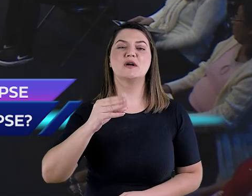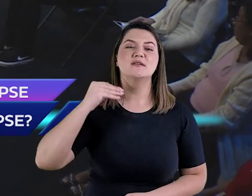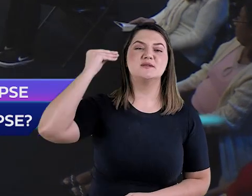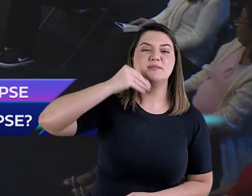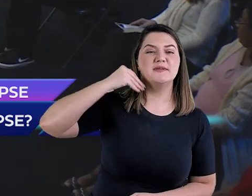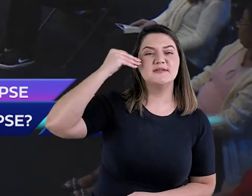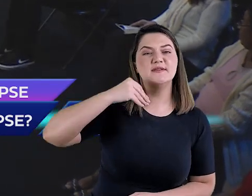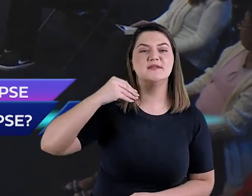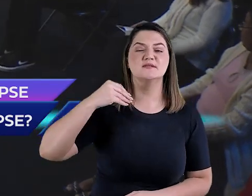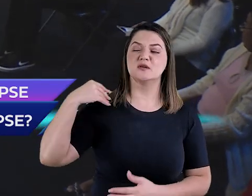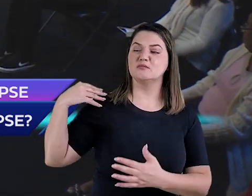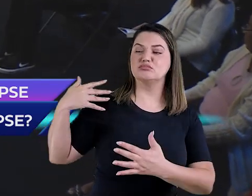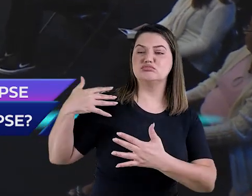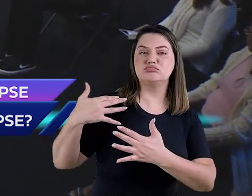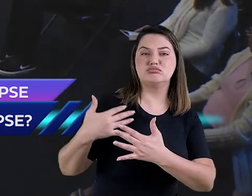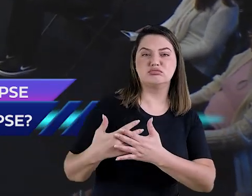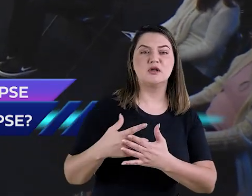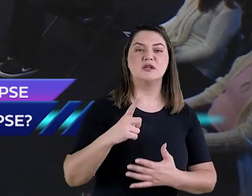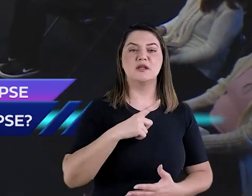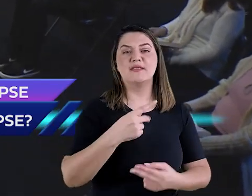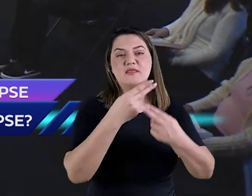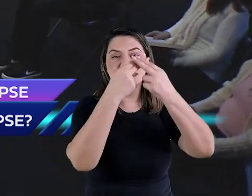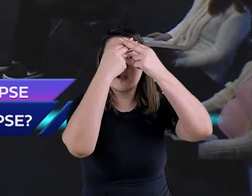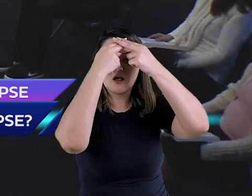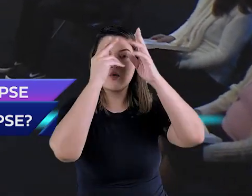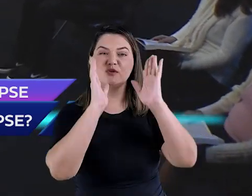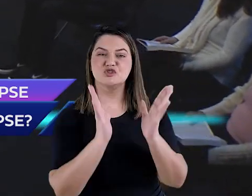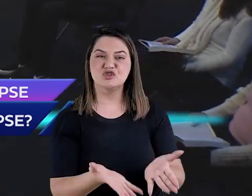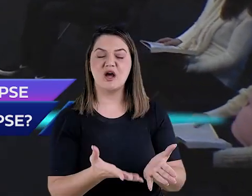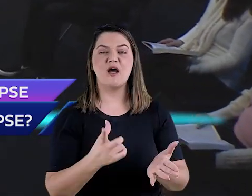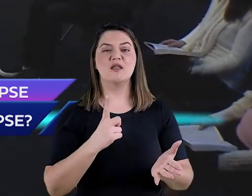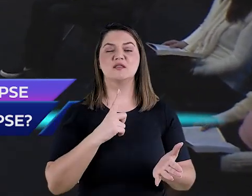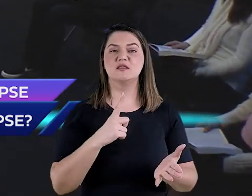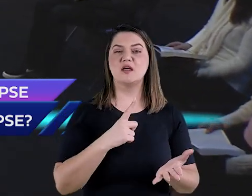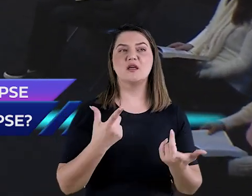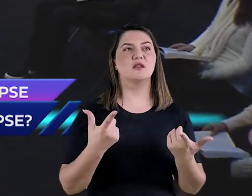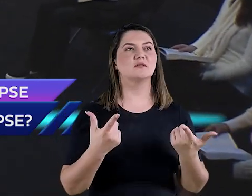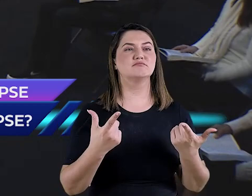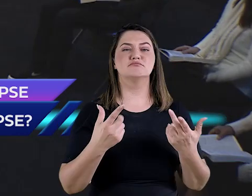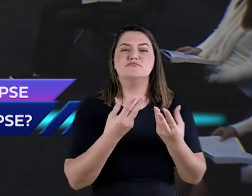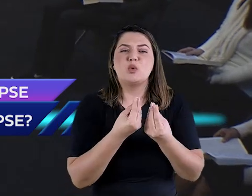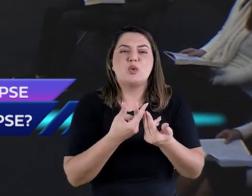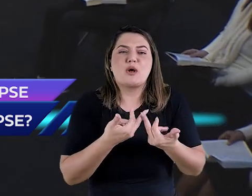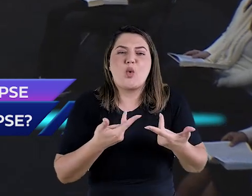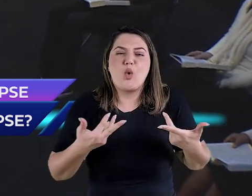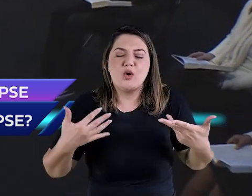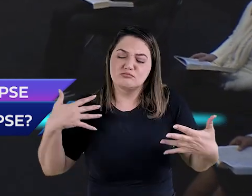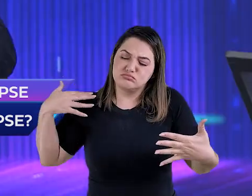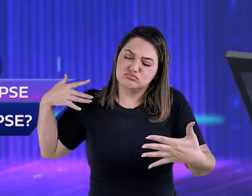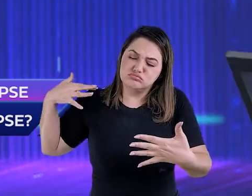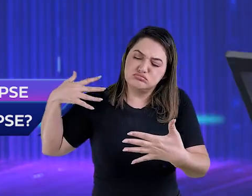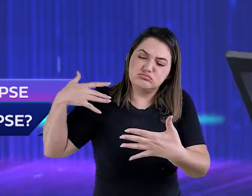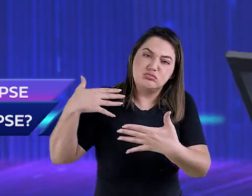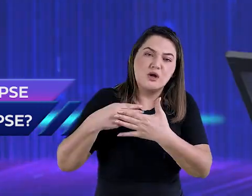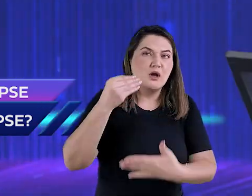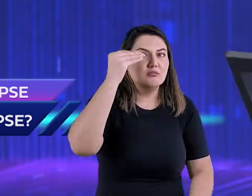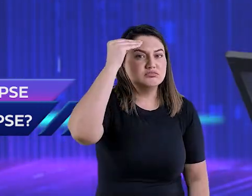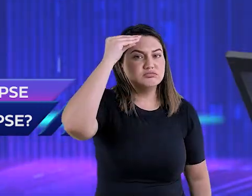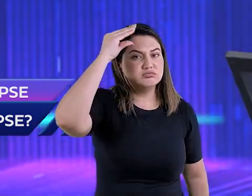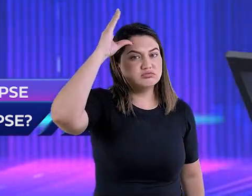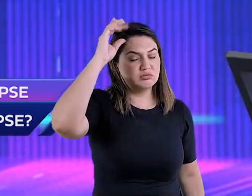já viveram algumas coisas. As marcas que carregamos no rosto, da experiência